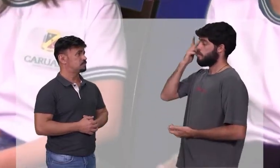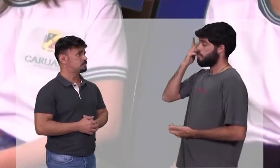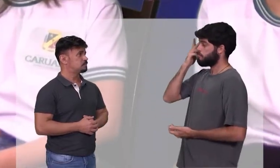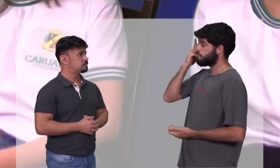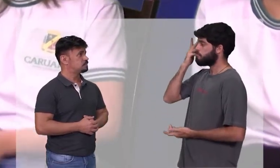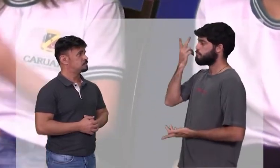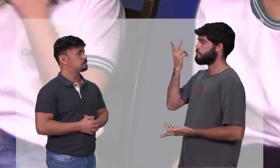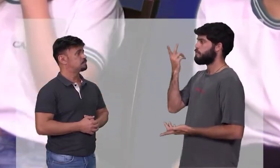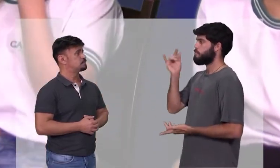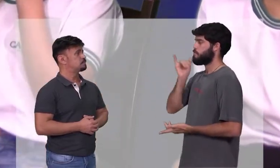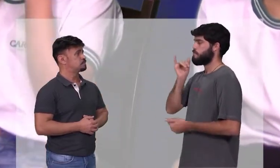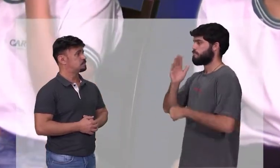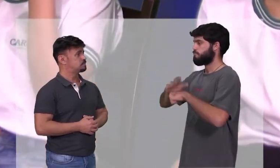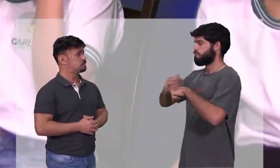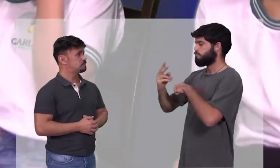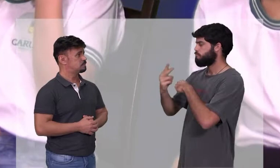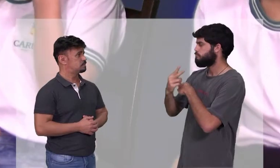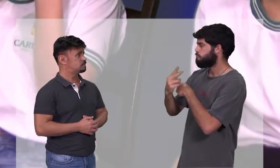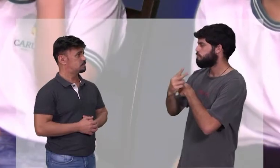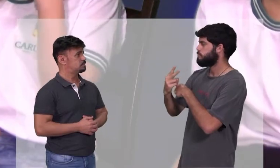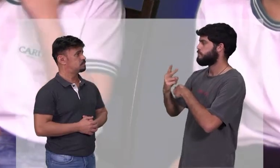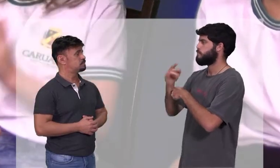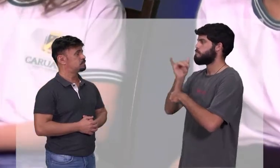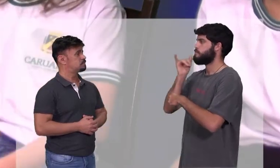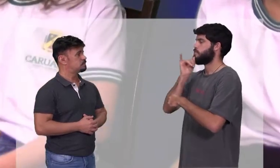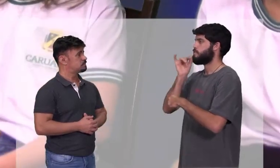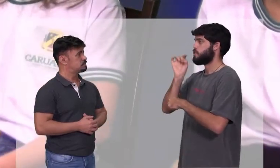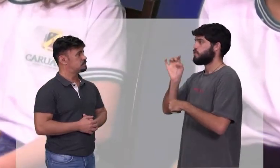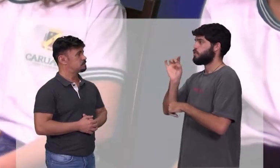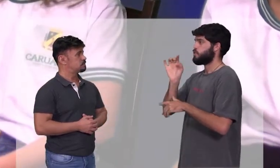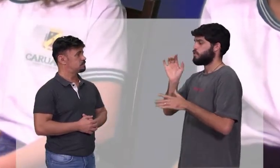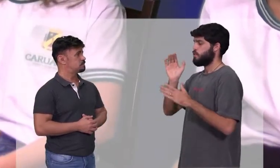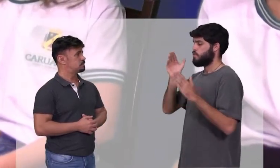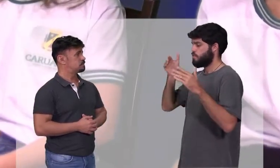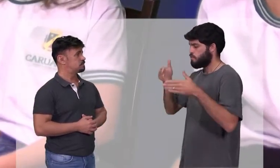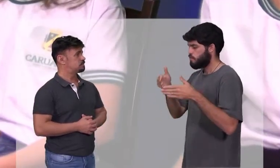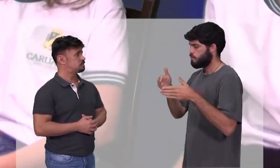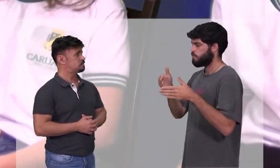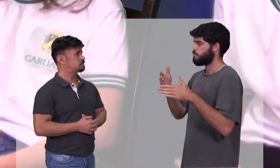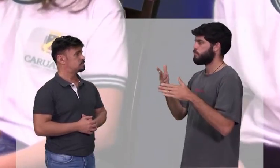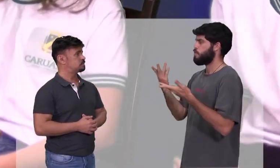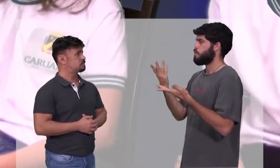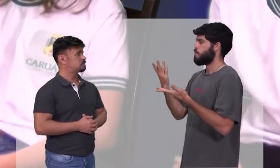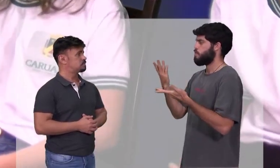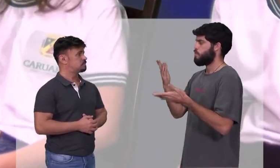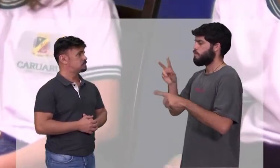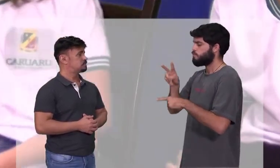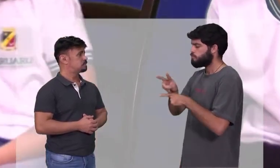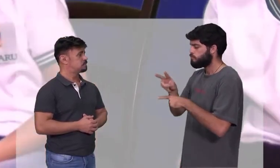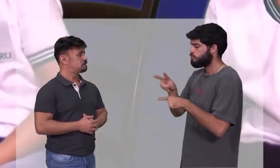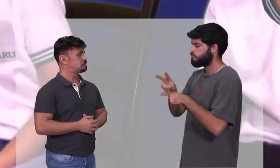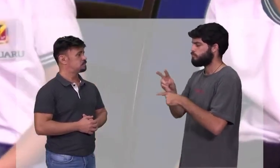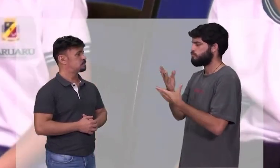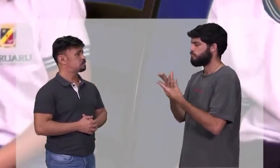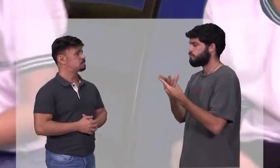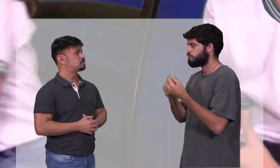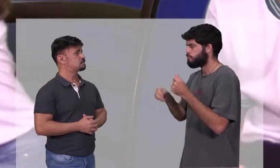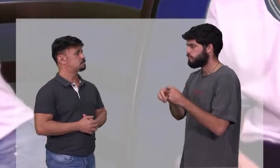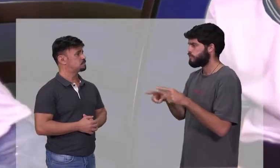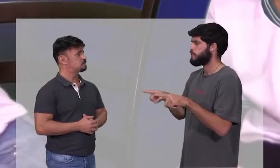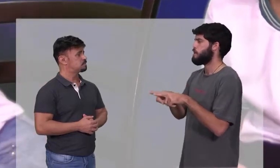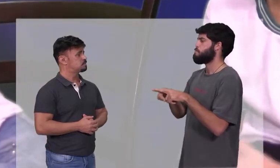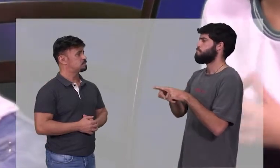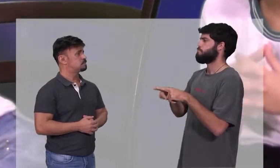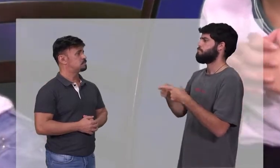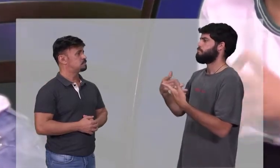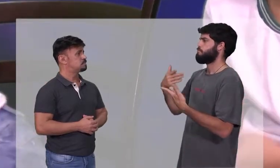Geralmente, o autocuidado não é só você cuidar da sua higiene, da sua aparência, mas também